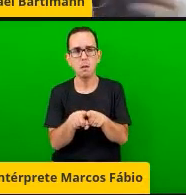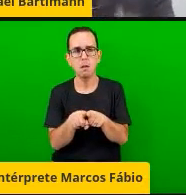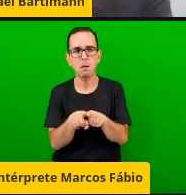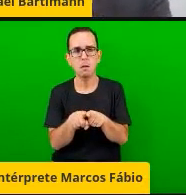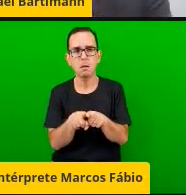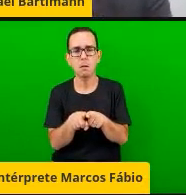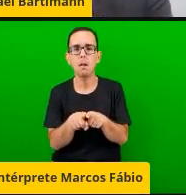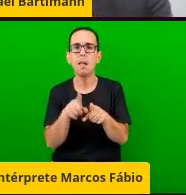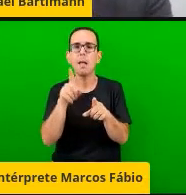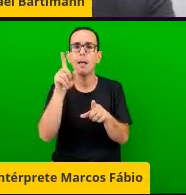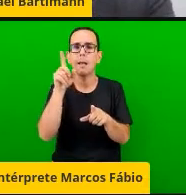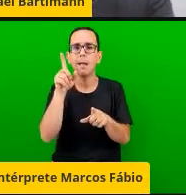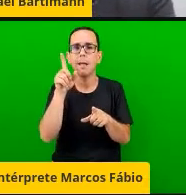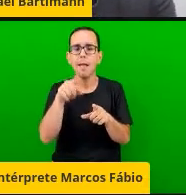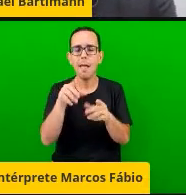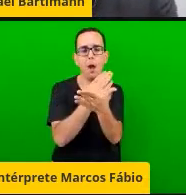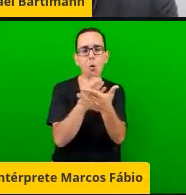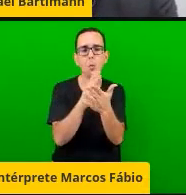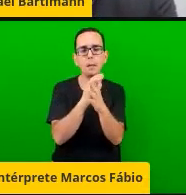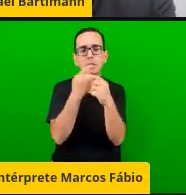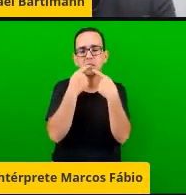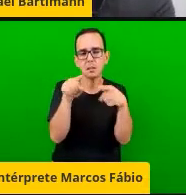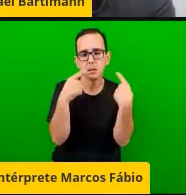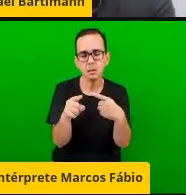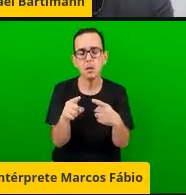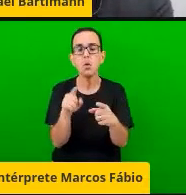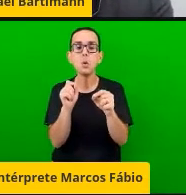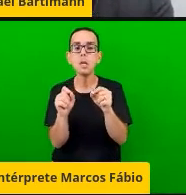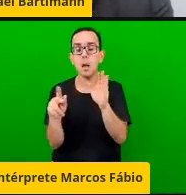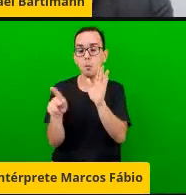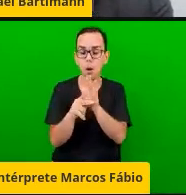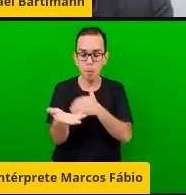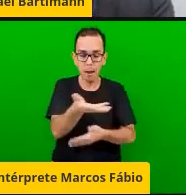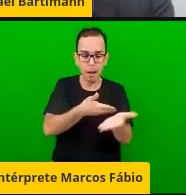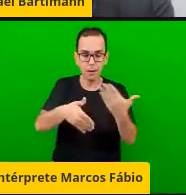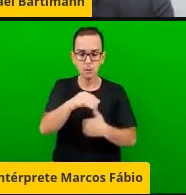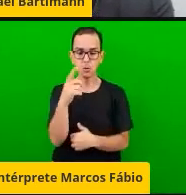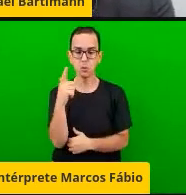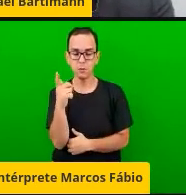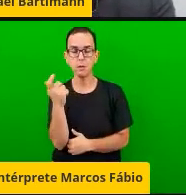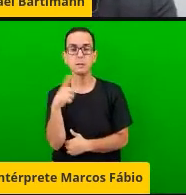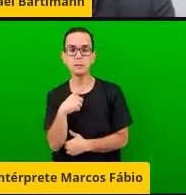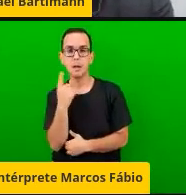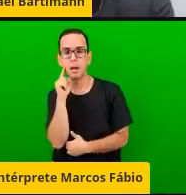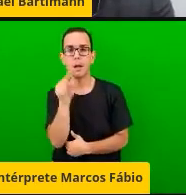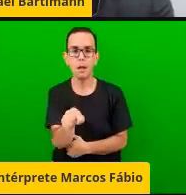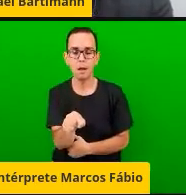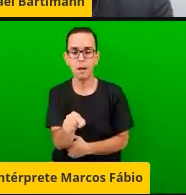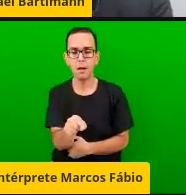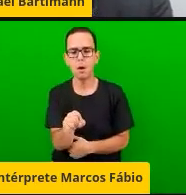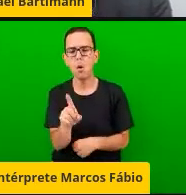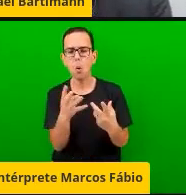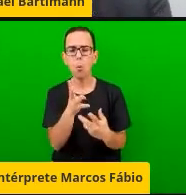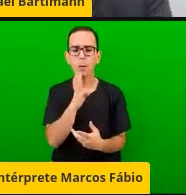esses geógrafos tenham feito algumas críticas, por exemplo, ao que a relação da geografia com o Estado, ou ao chamado conhecimento